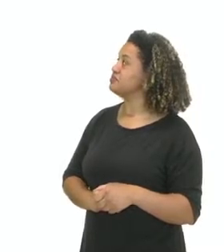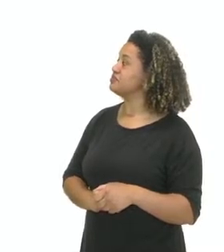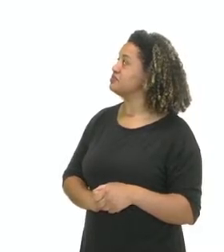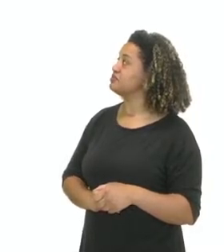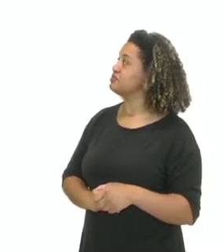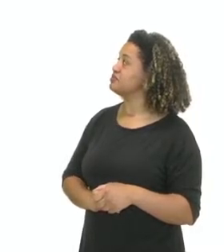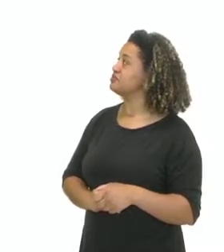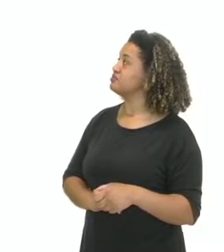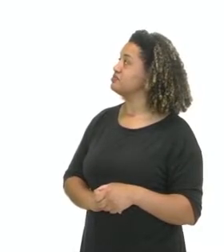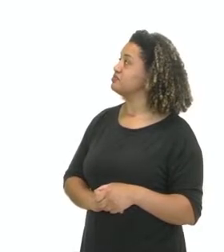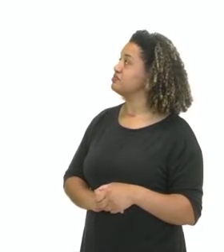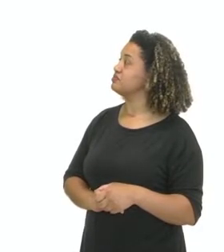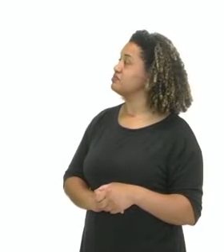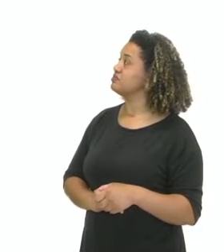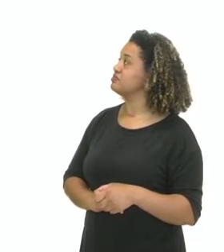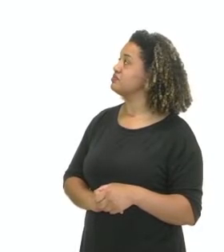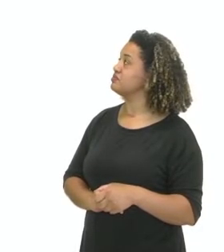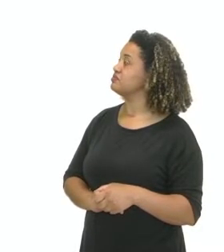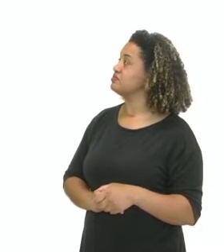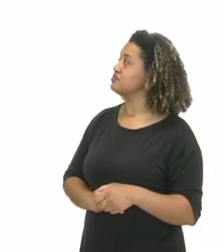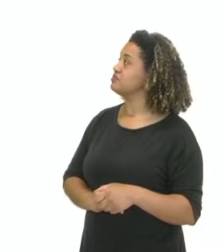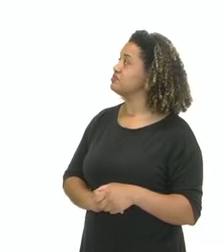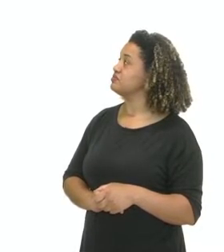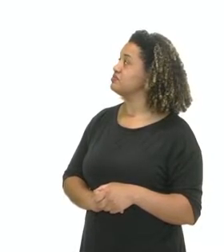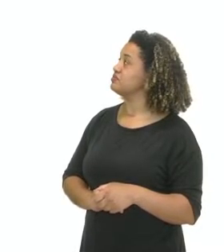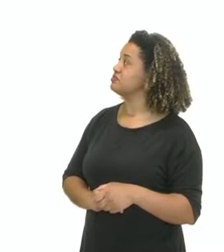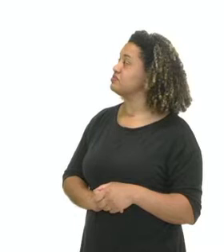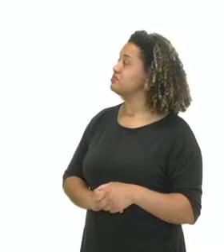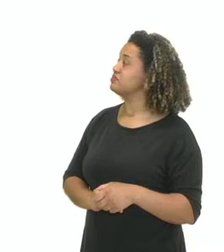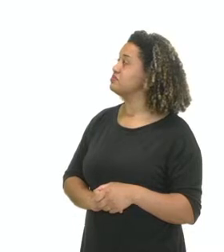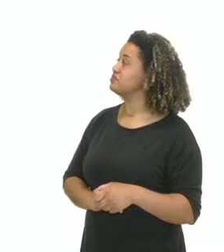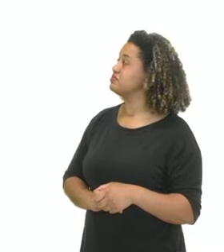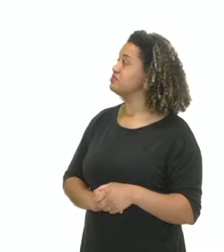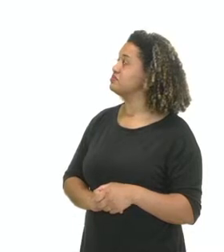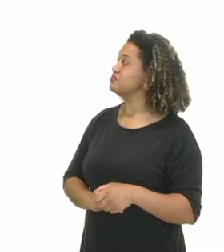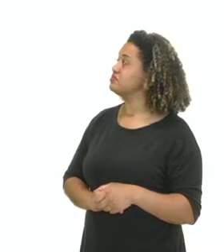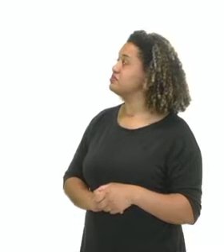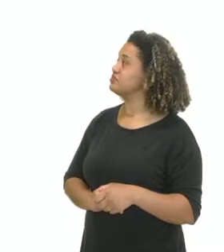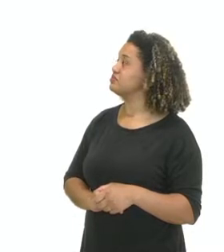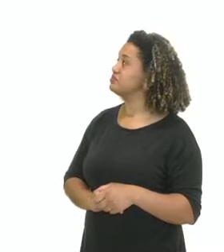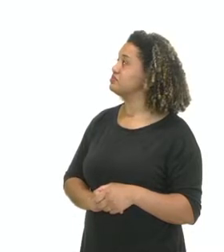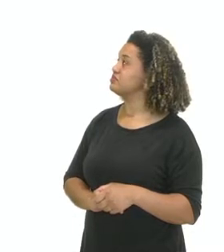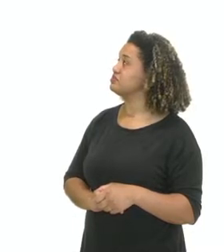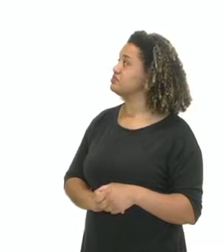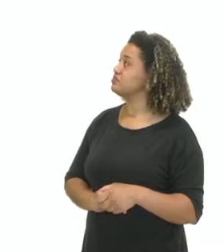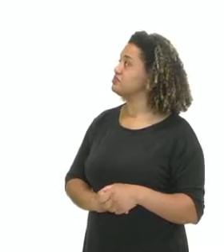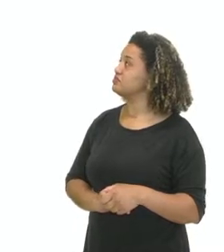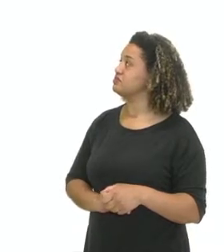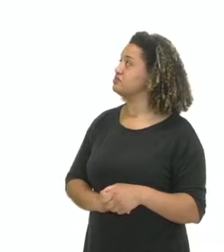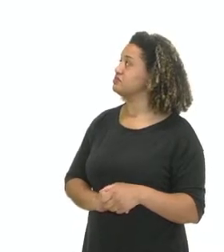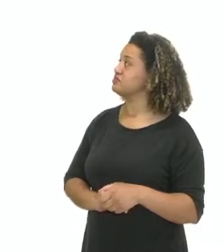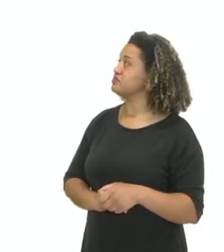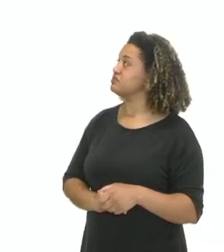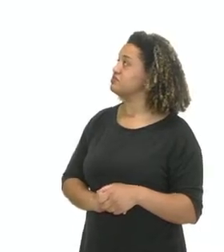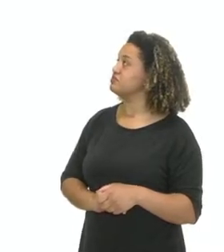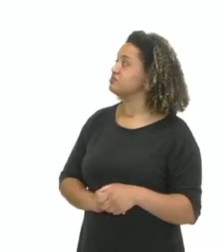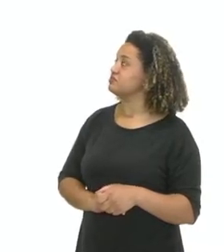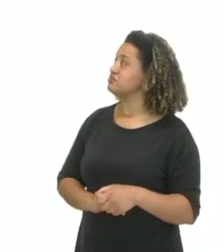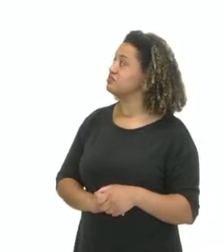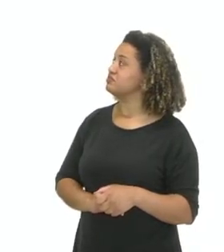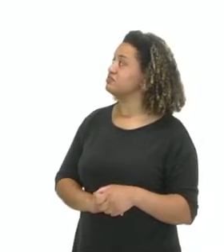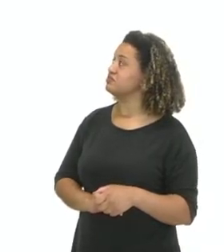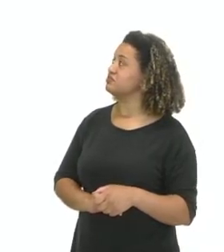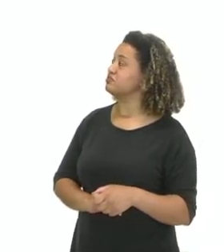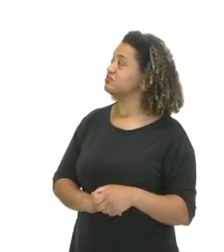fora, tão diferente, que parece que o poema dos cuidados maternos um artifício sentimental, com